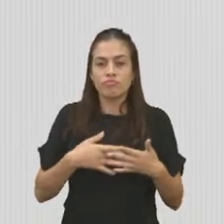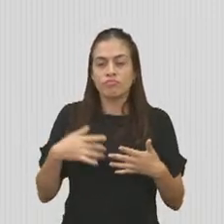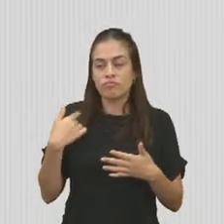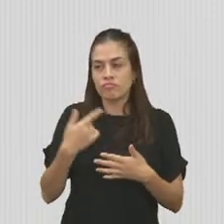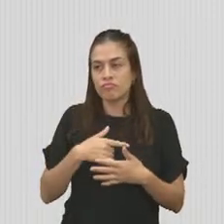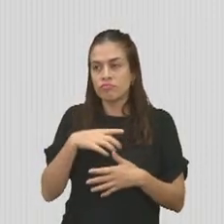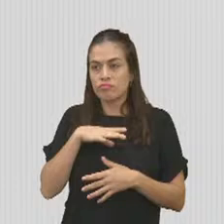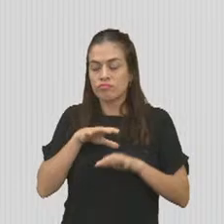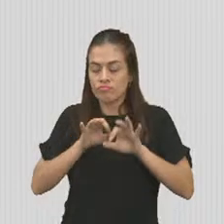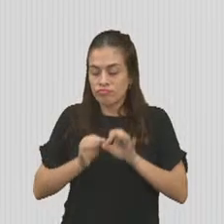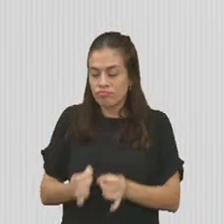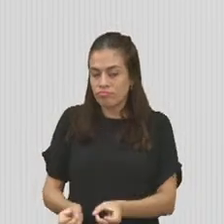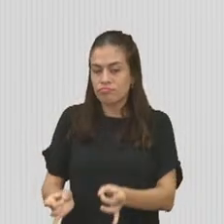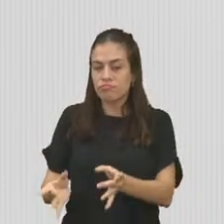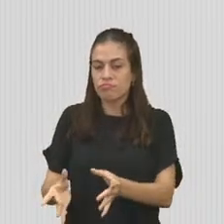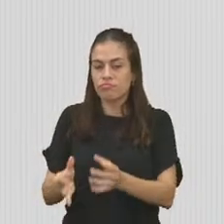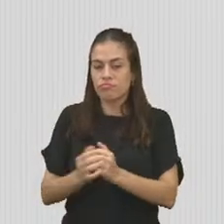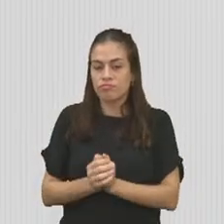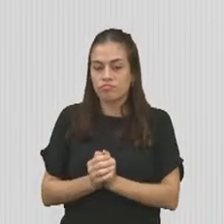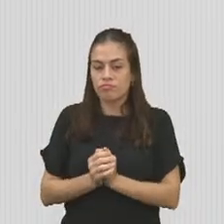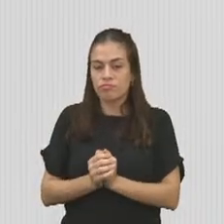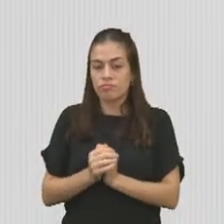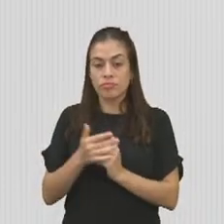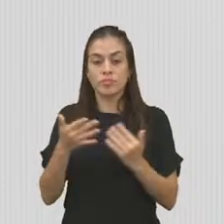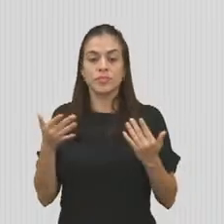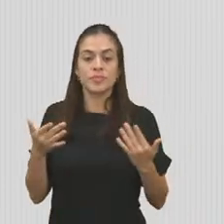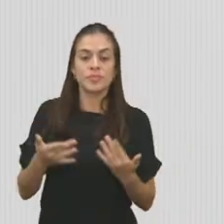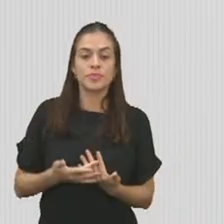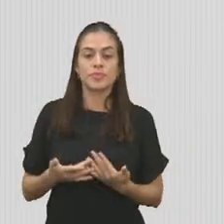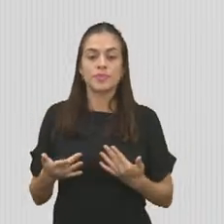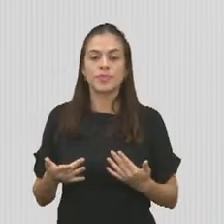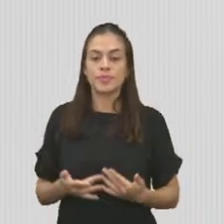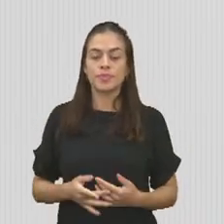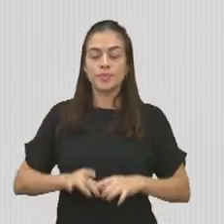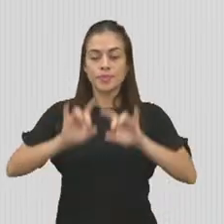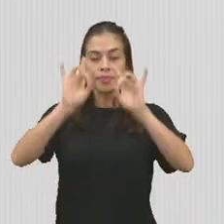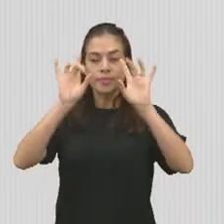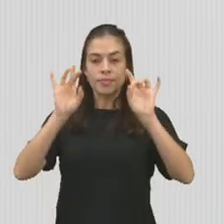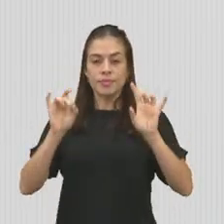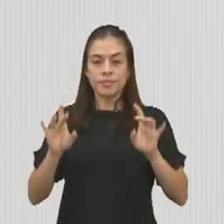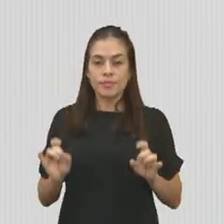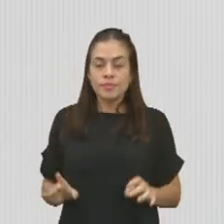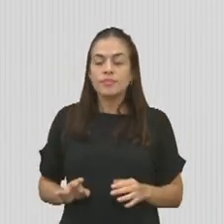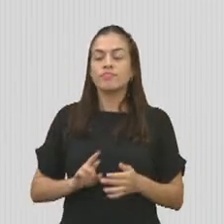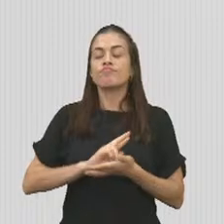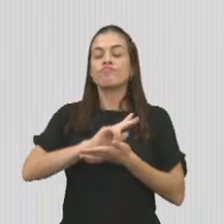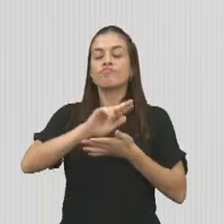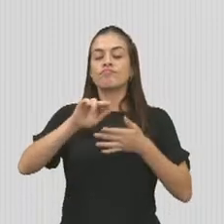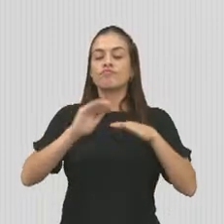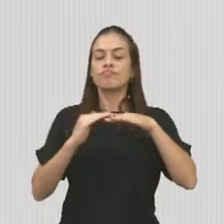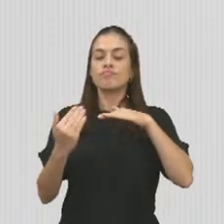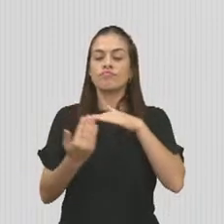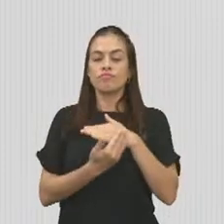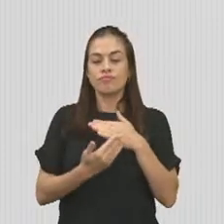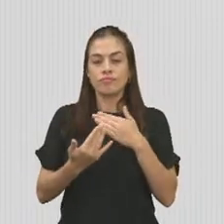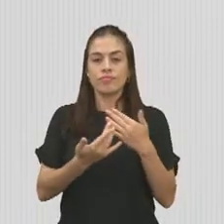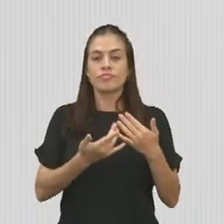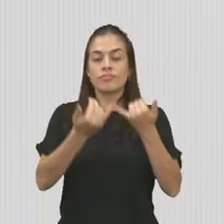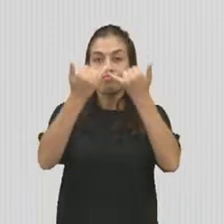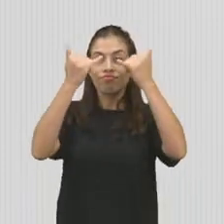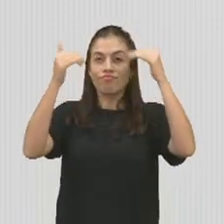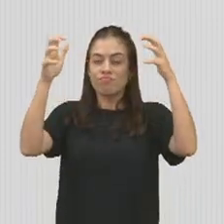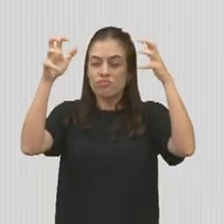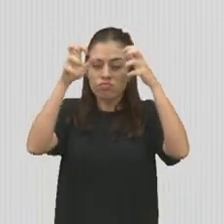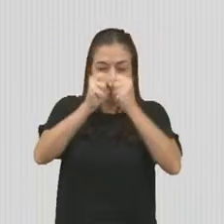largada. Acho que hoje, especialmente, num dia em que inúmeros bairros, inúmeras regiões da cidade estão sem